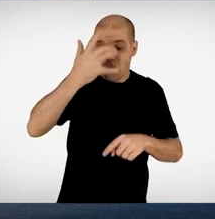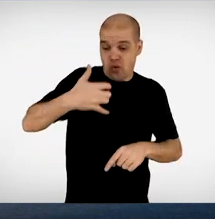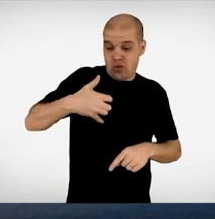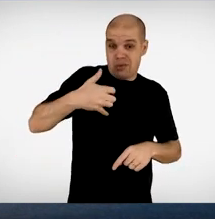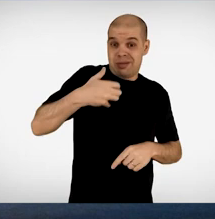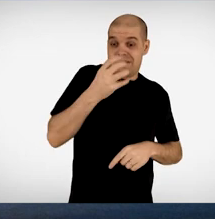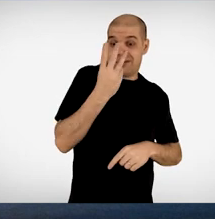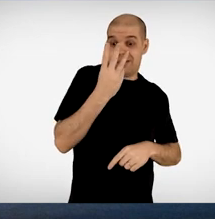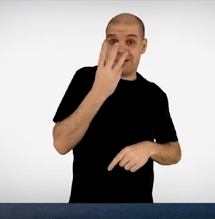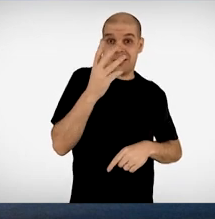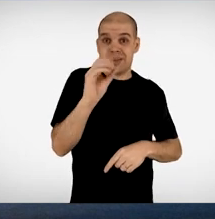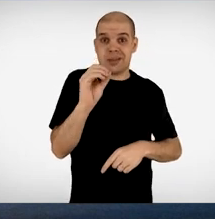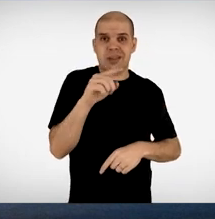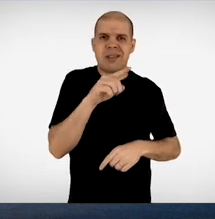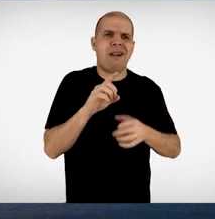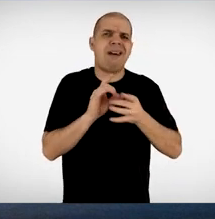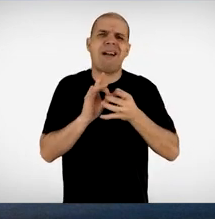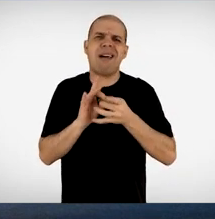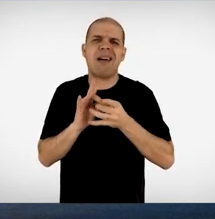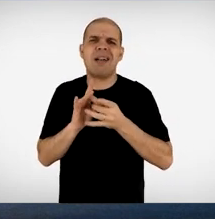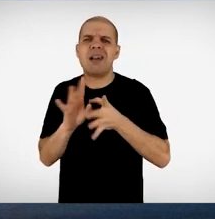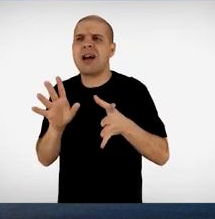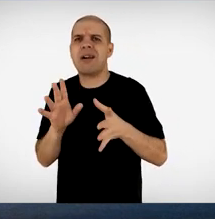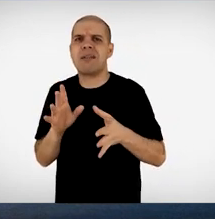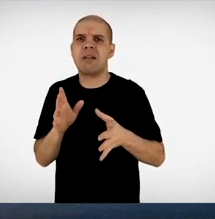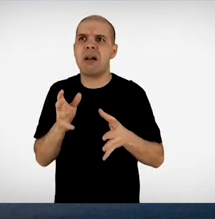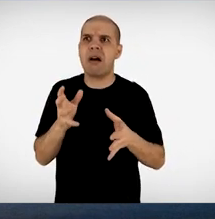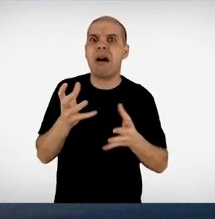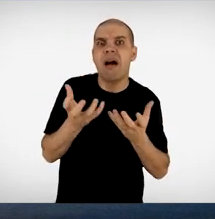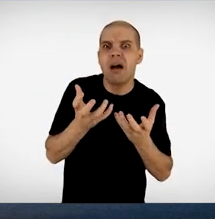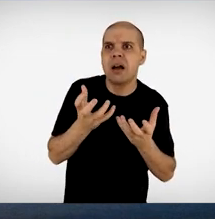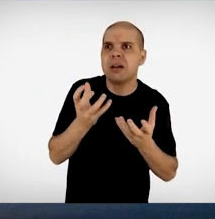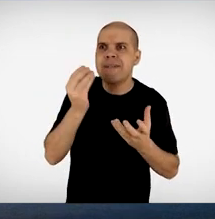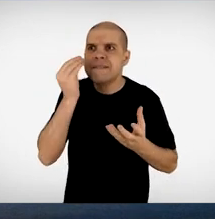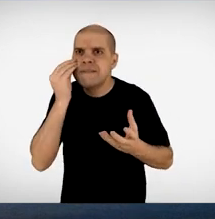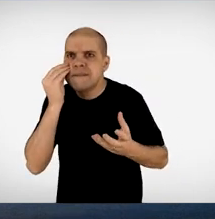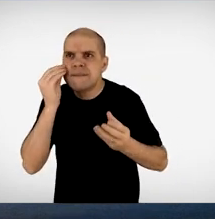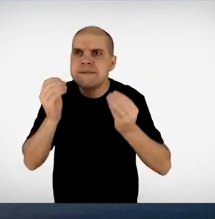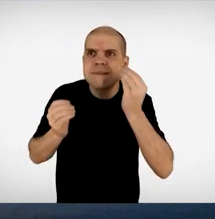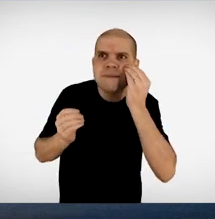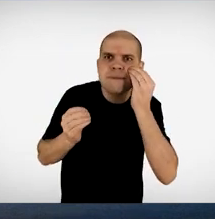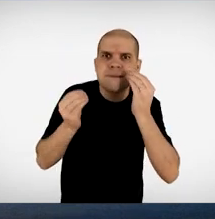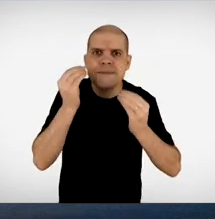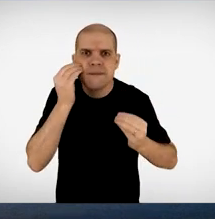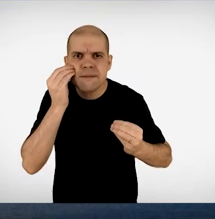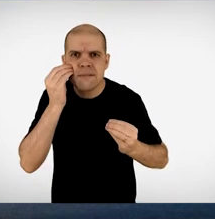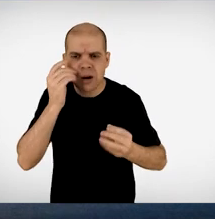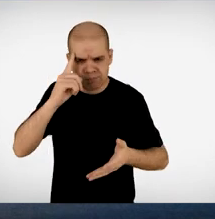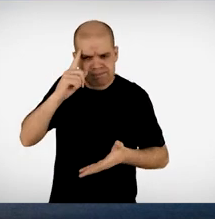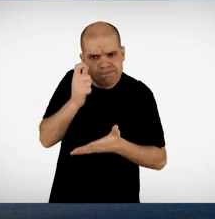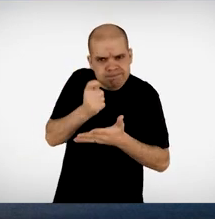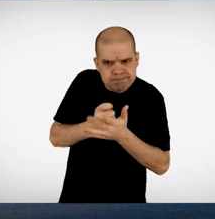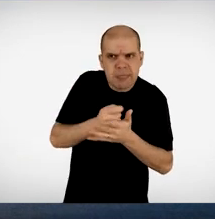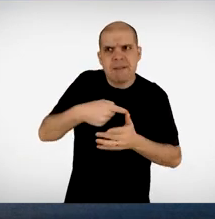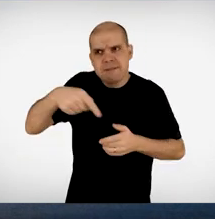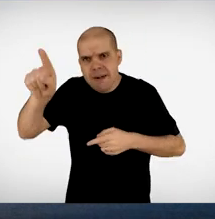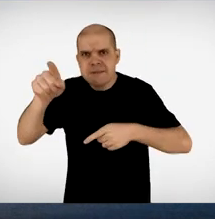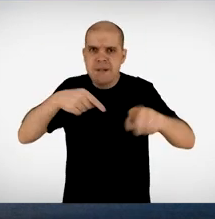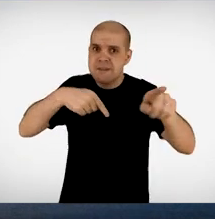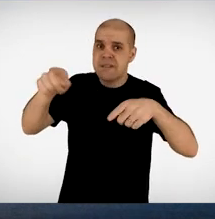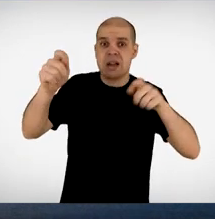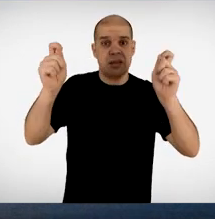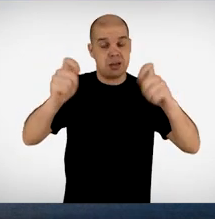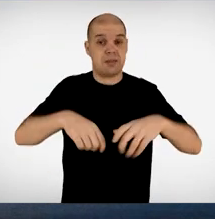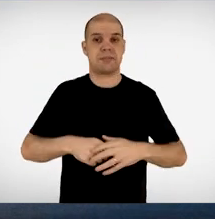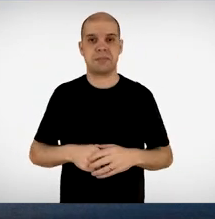experimentações. É a juventude acompanhada de um sentimento de onipotência, que, em alguns instantes, se vai. Ao sair